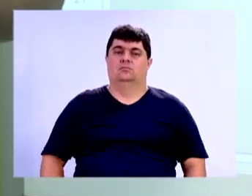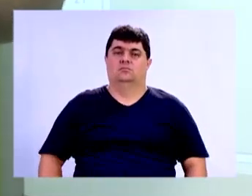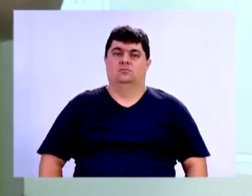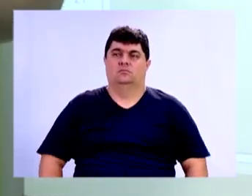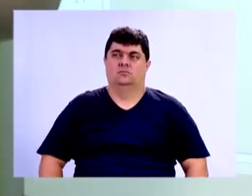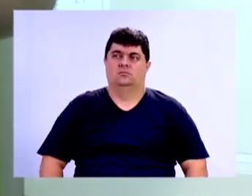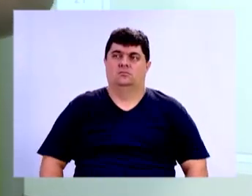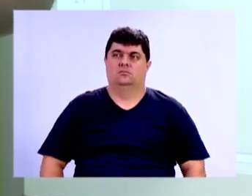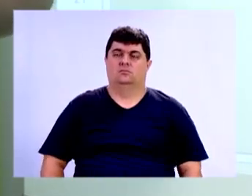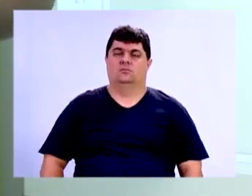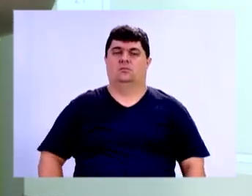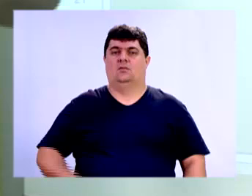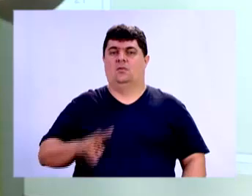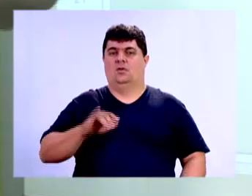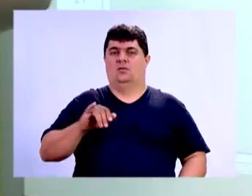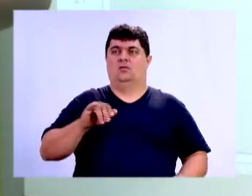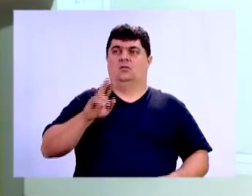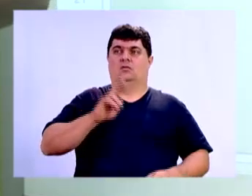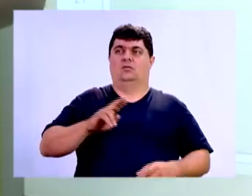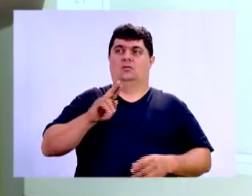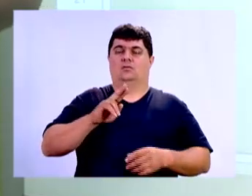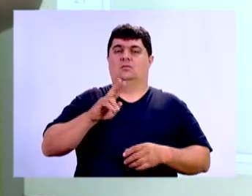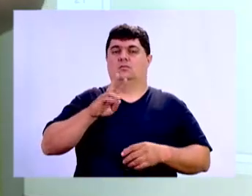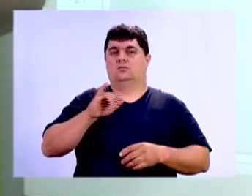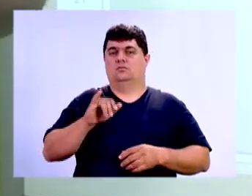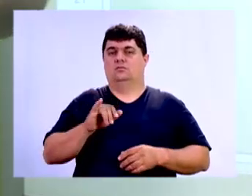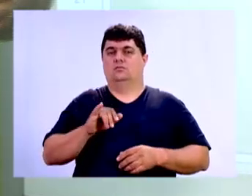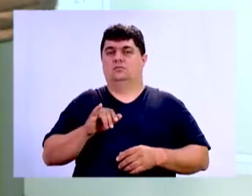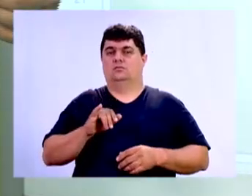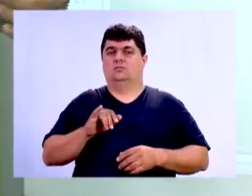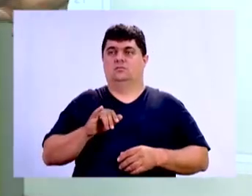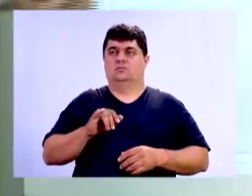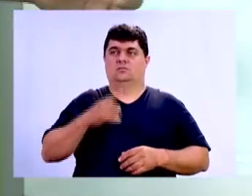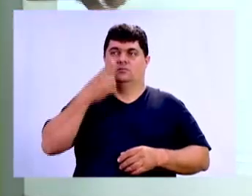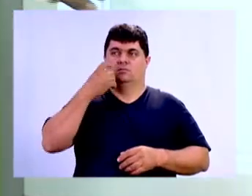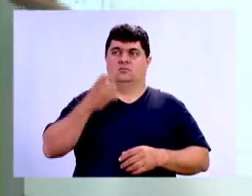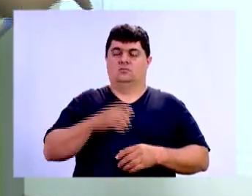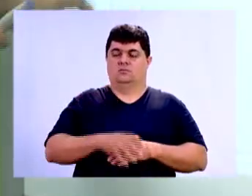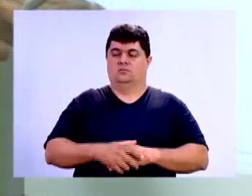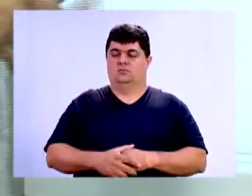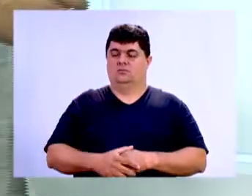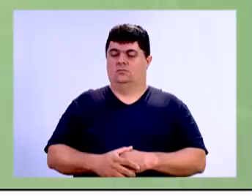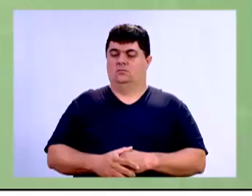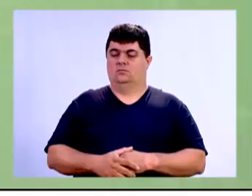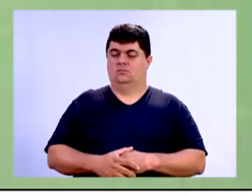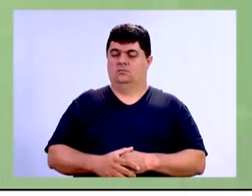olha, é assim que vai funcionar. E as classes abstratas são bem interessantes nesse sentido, tá?